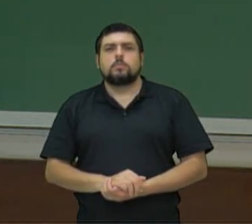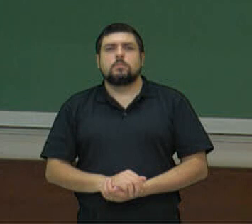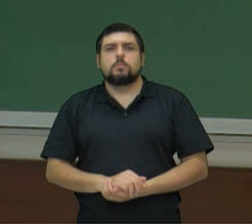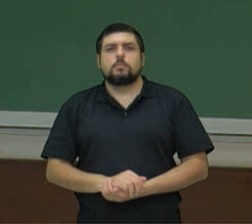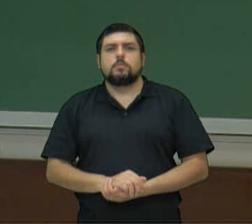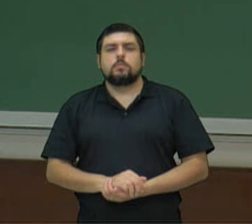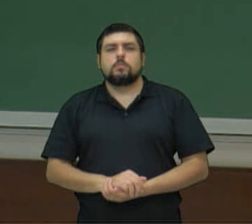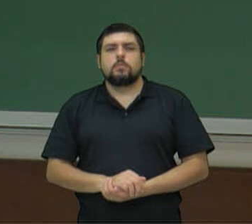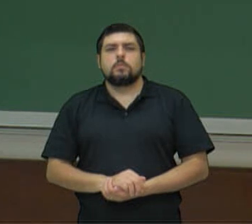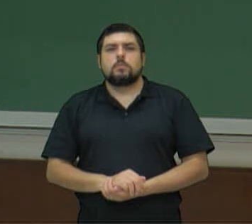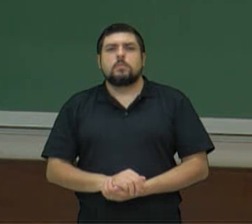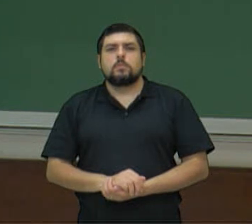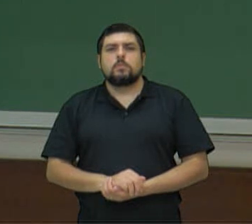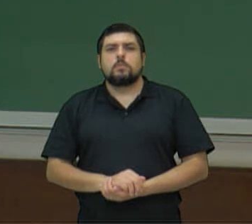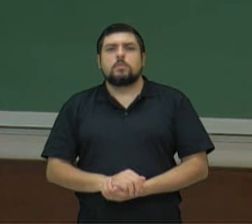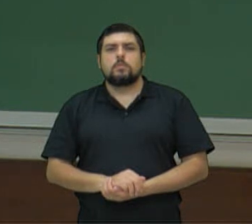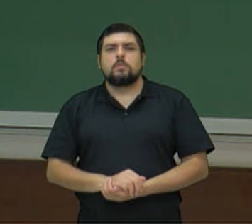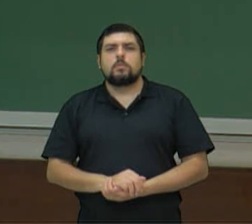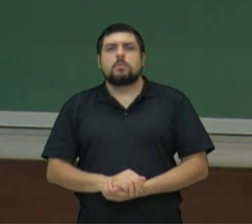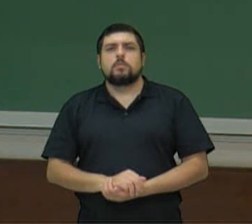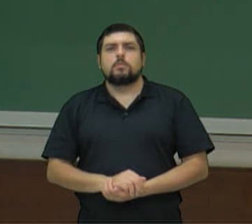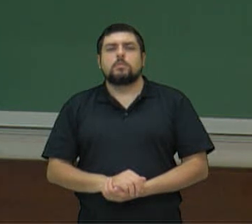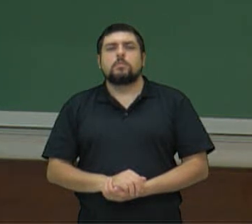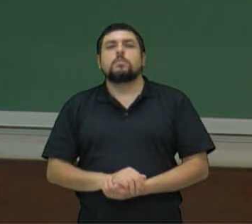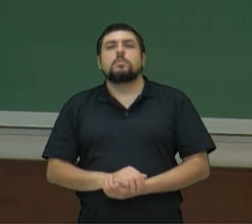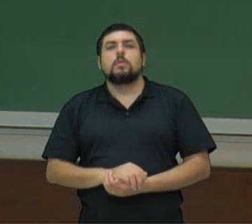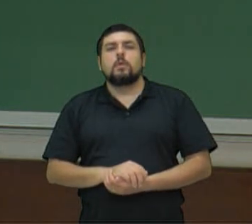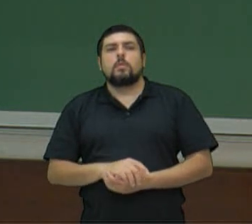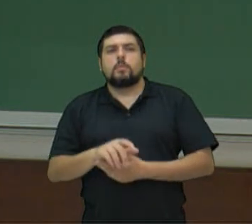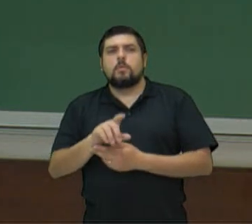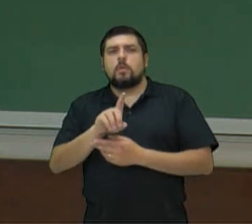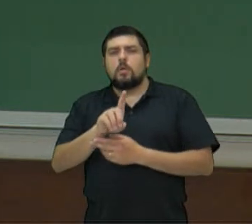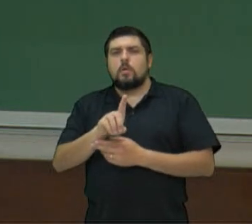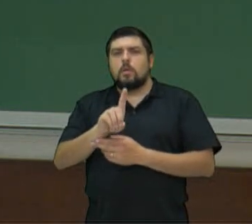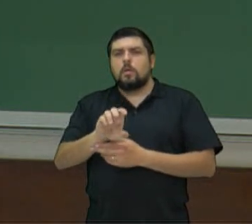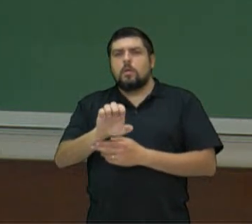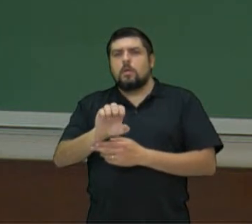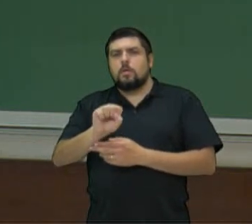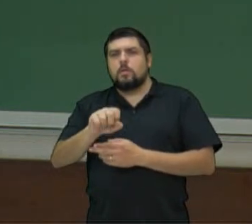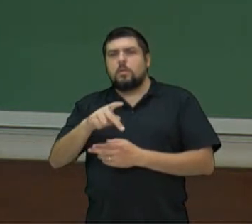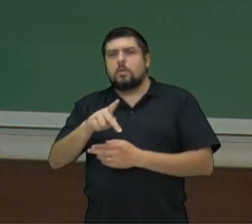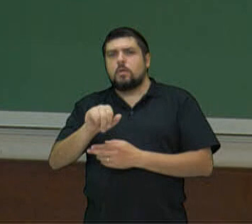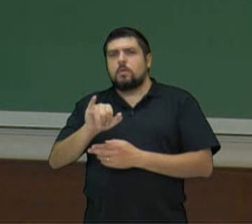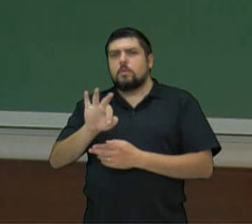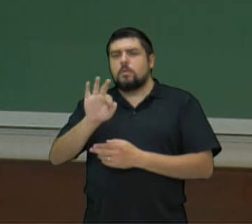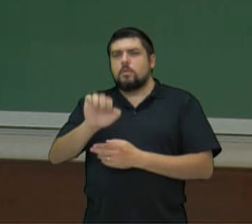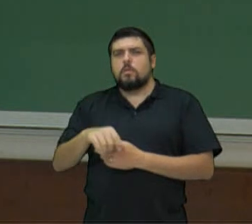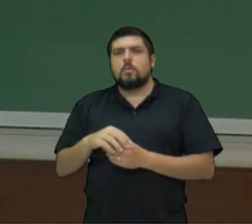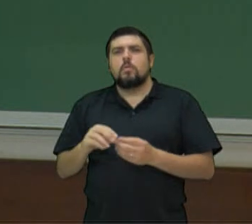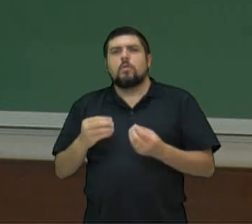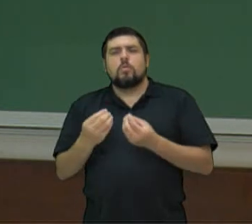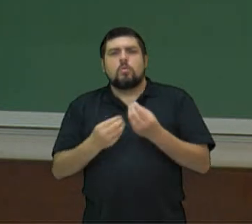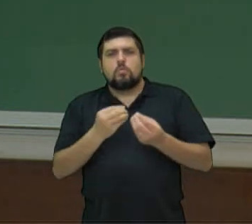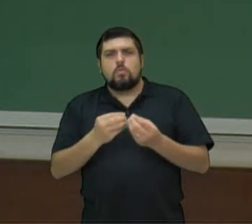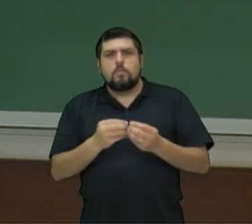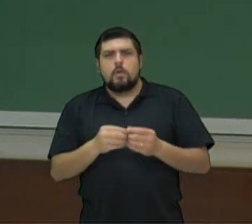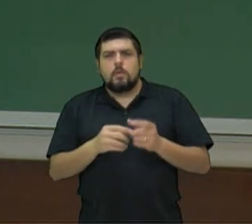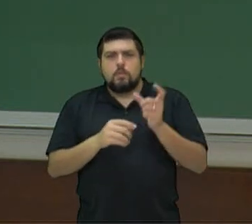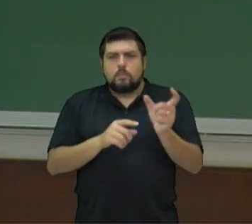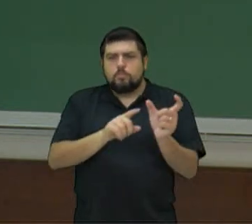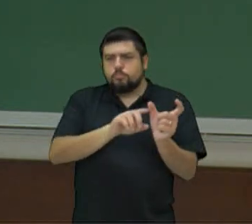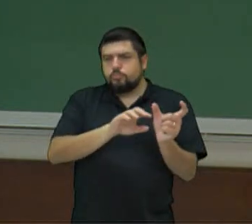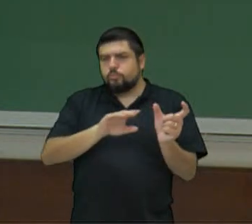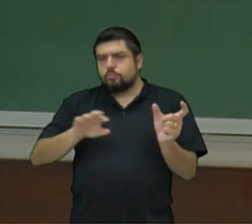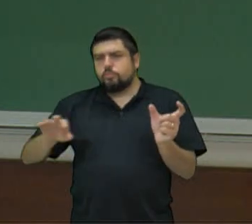bad. O despite, ele também pode vir no meio da frase ou no início, mas depois dele eu não tenho uma oração completa.